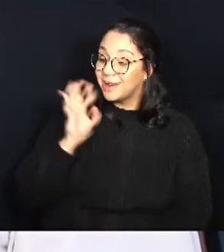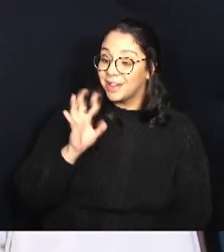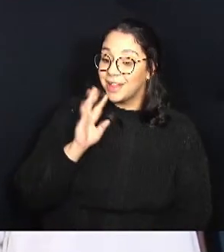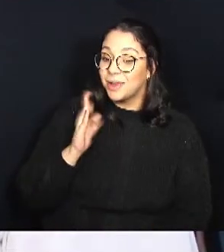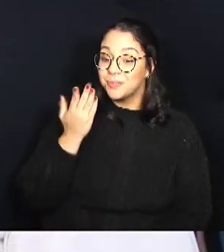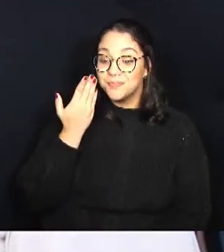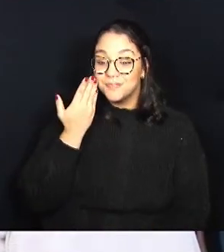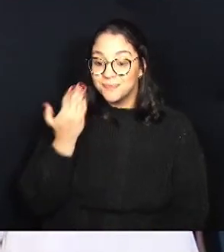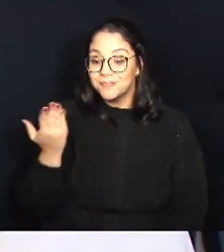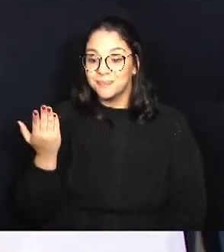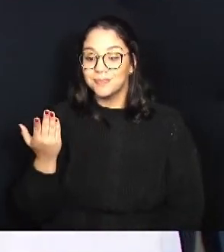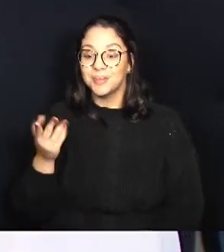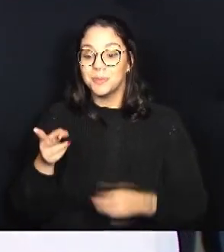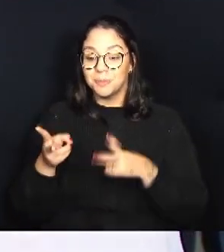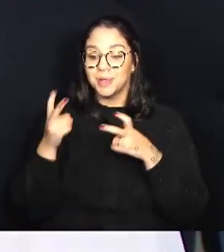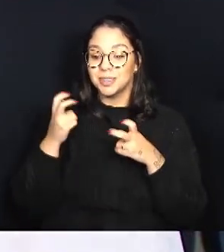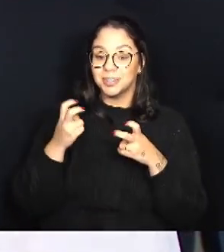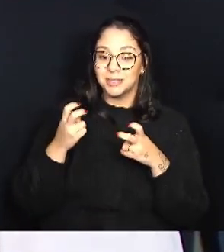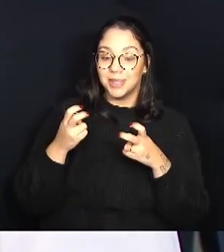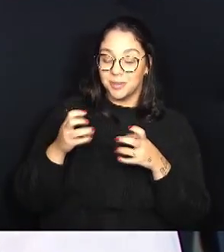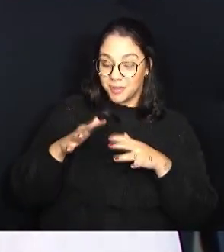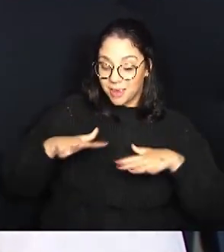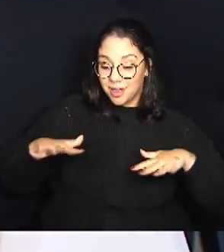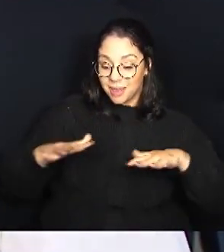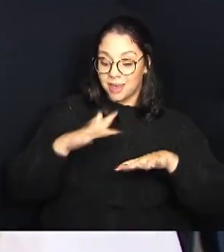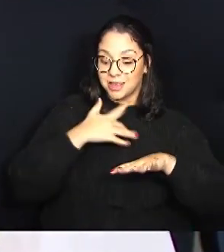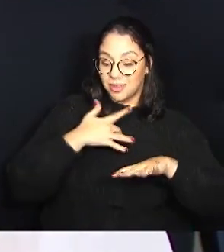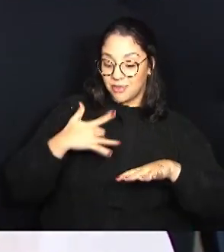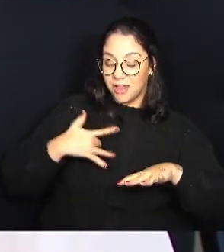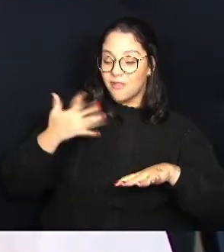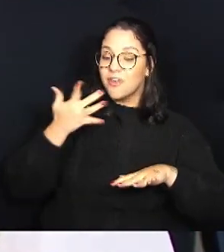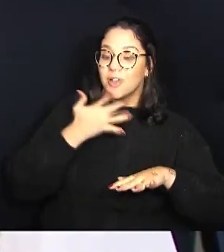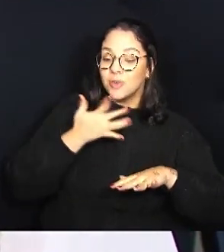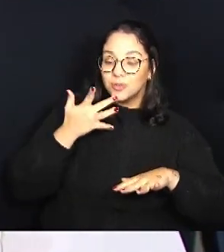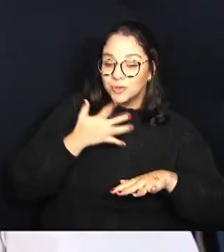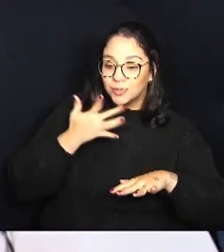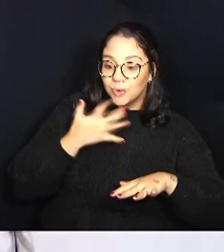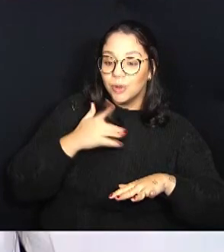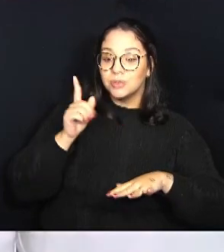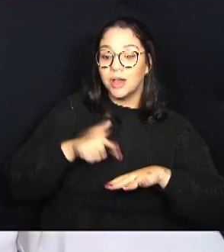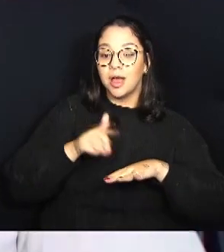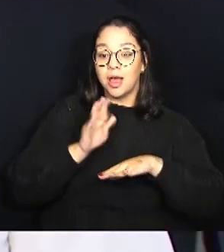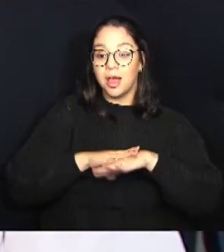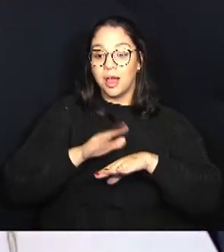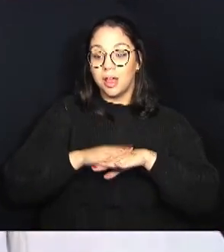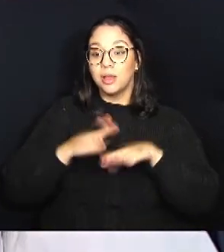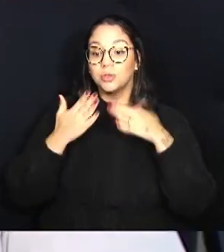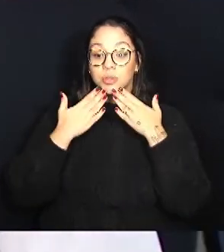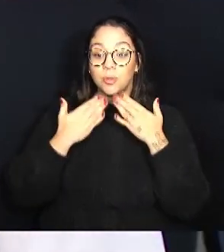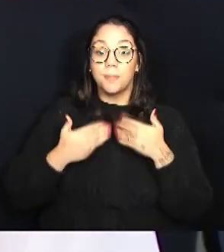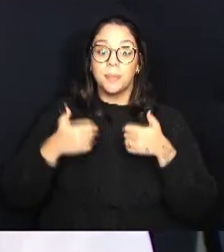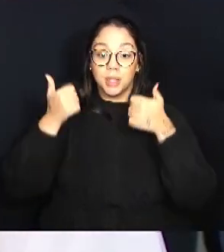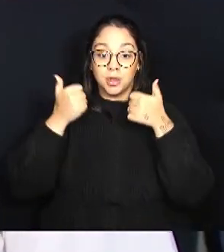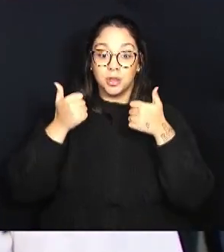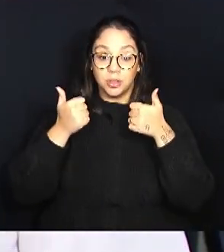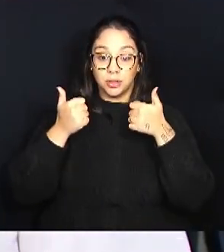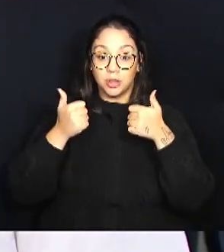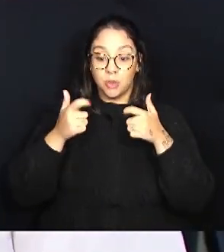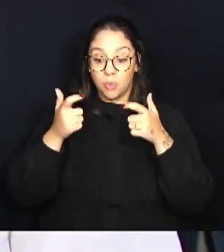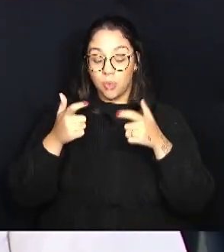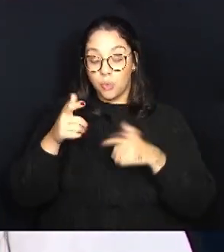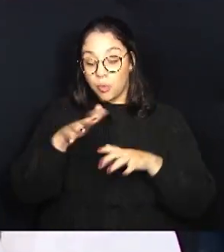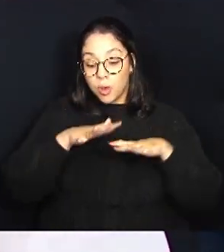vê o clima saudável que fica, né? É uma ação que melhora o clima